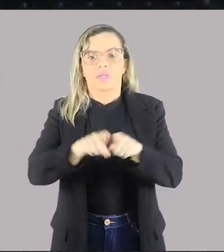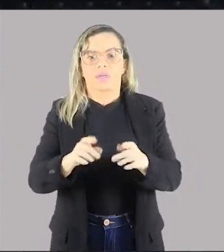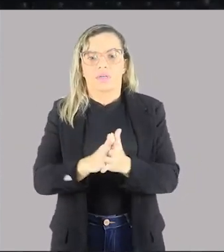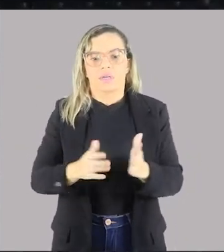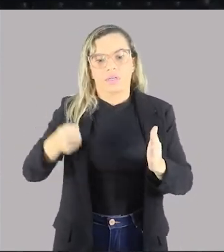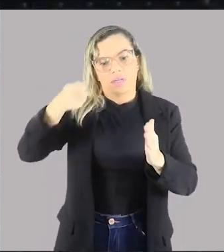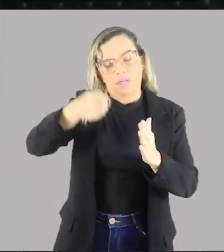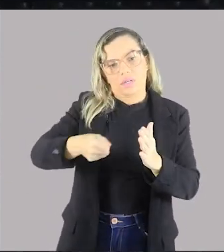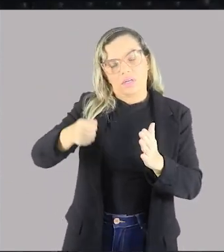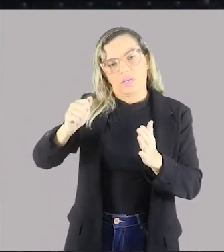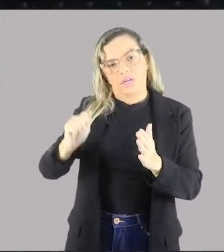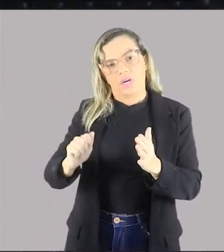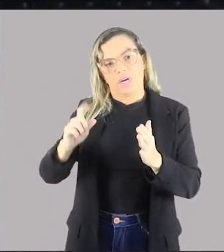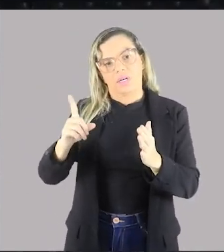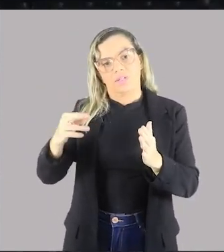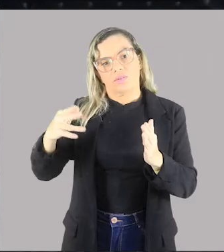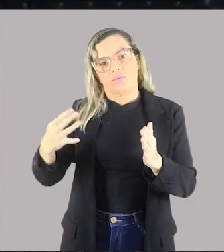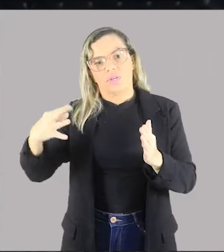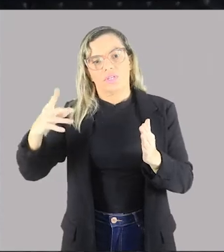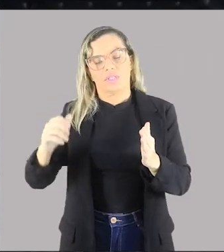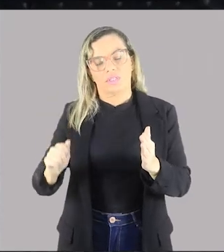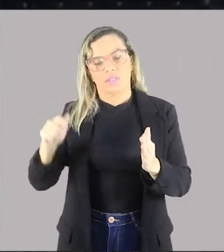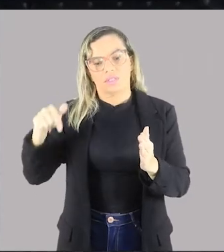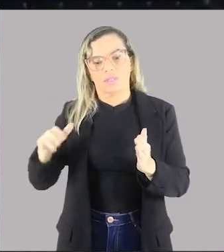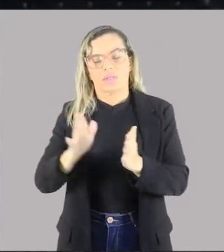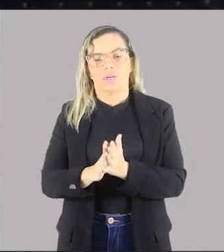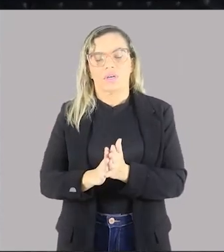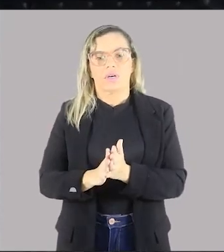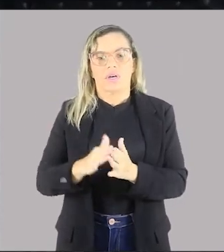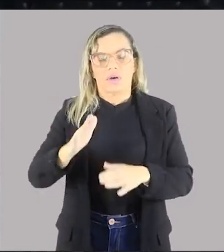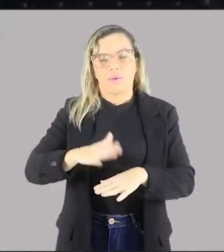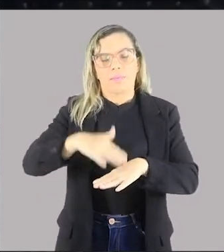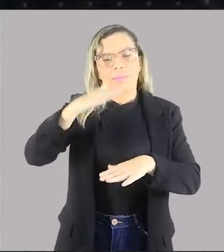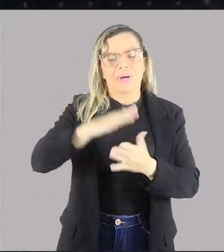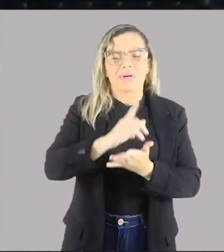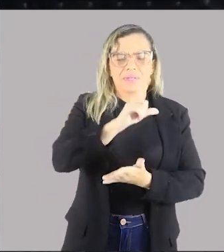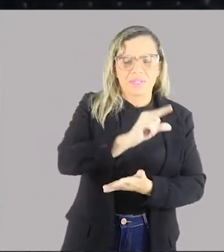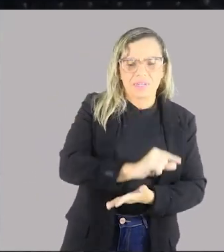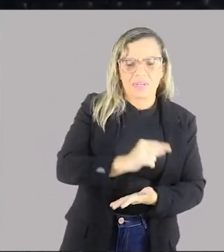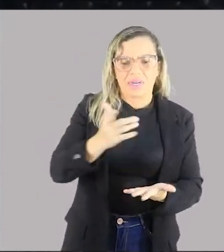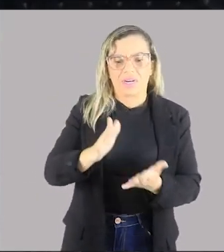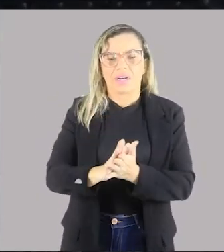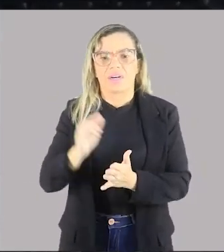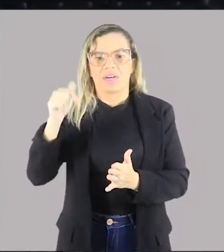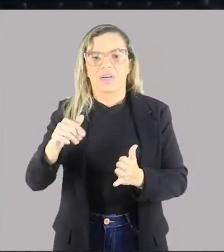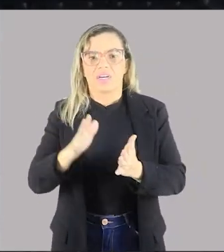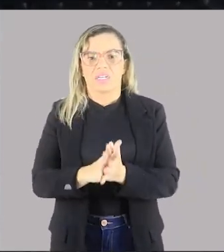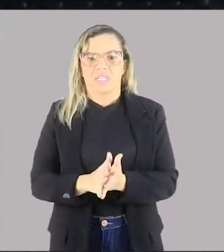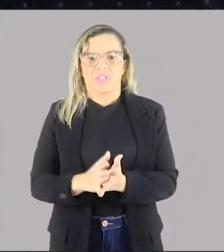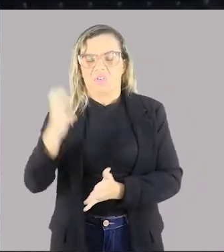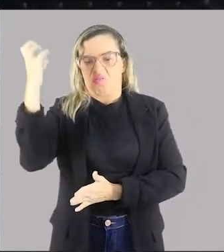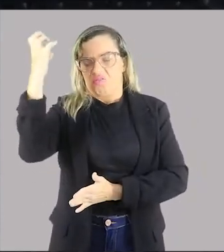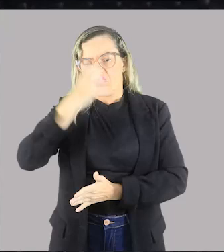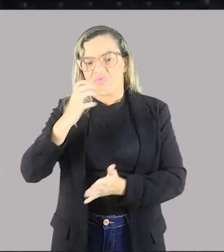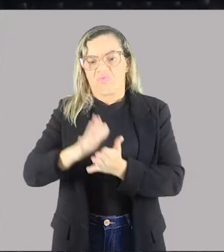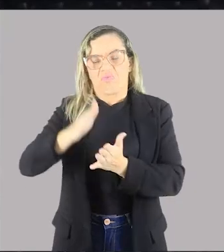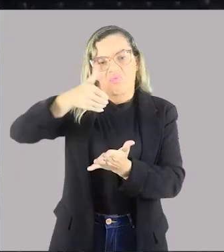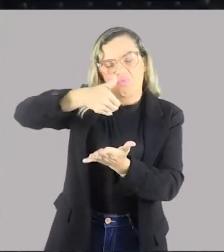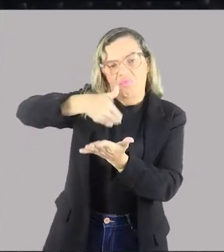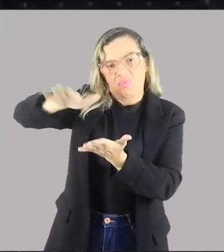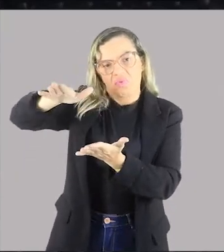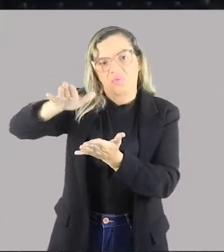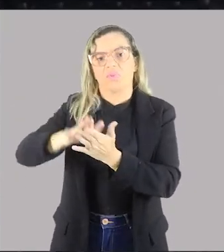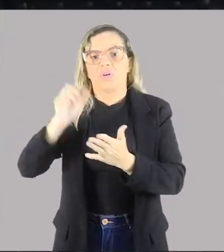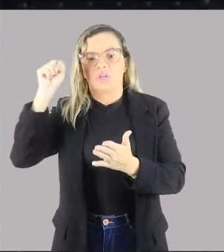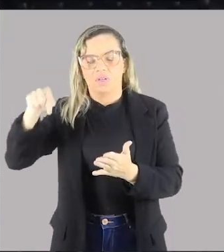é a penalidade mais branda. A penalidade mais grave, mais gravosa, é a penalidade de demissão e